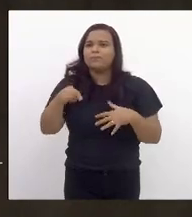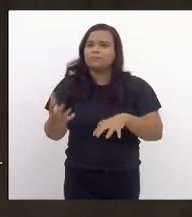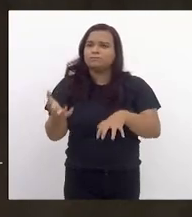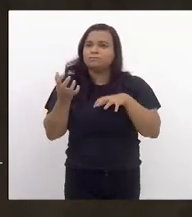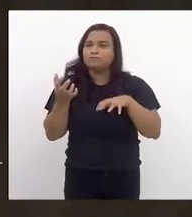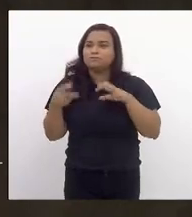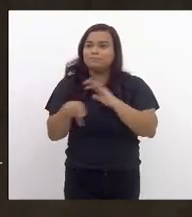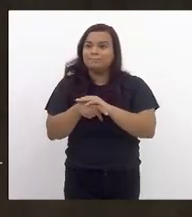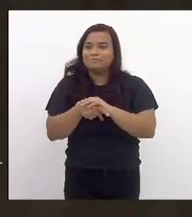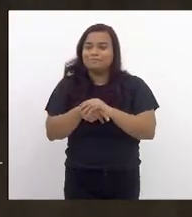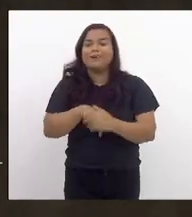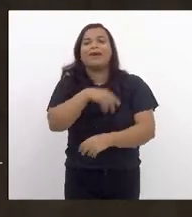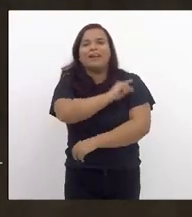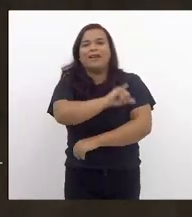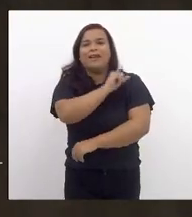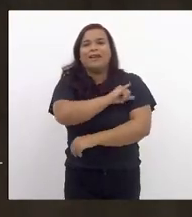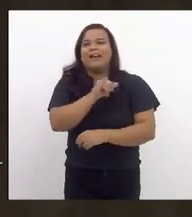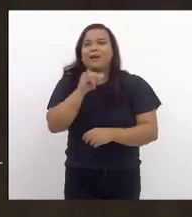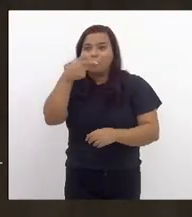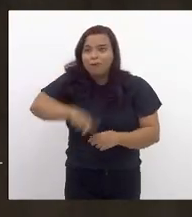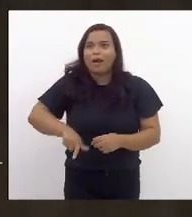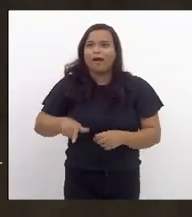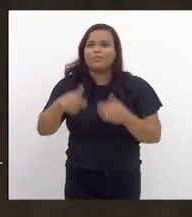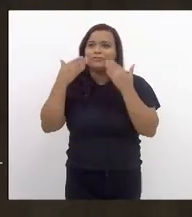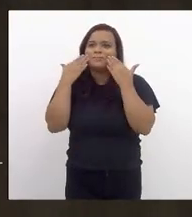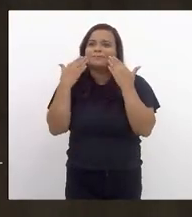um gesto de